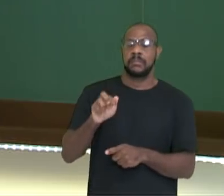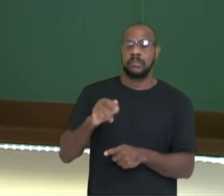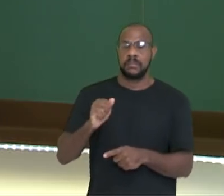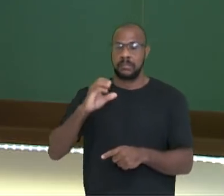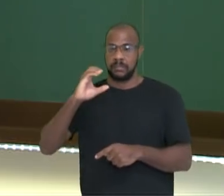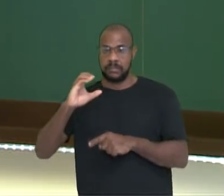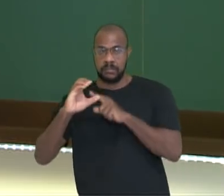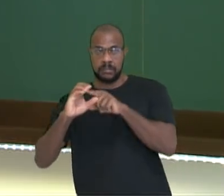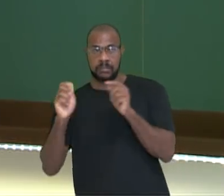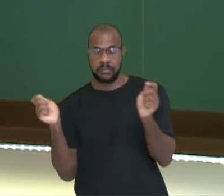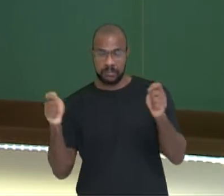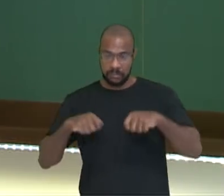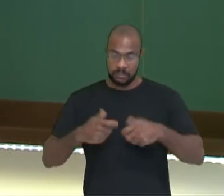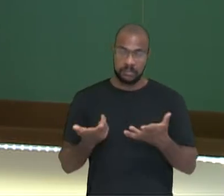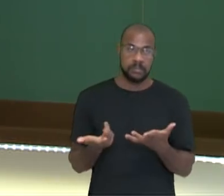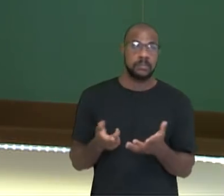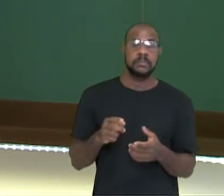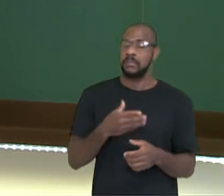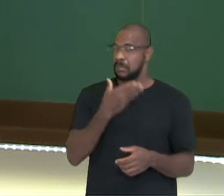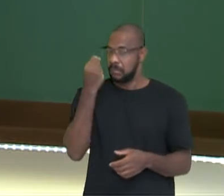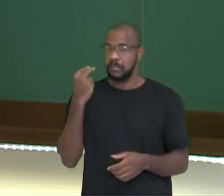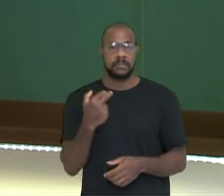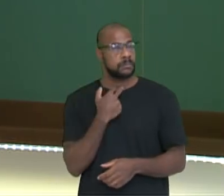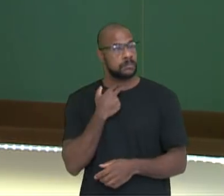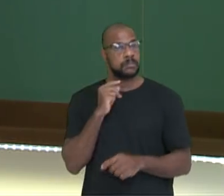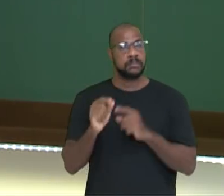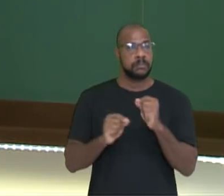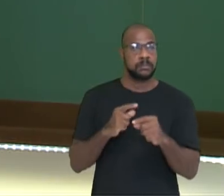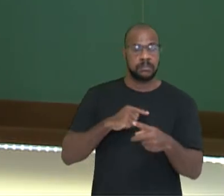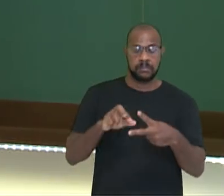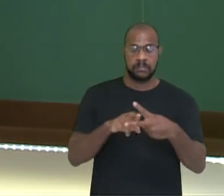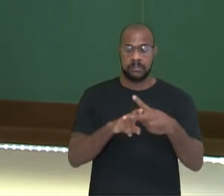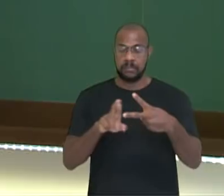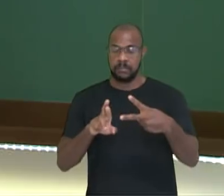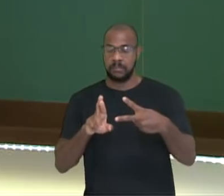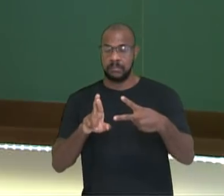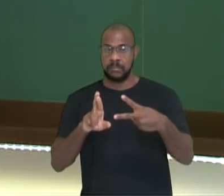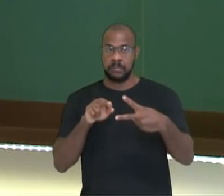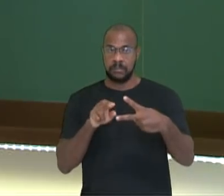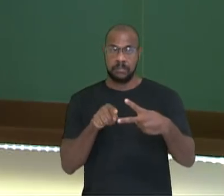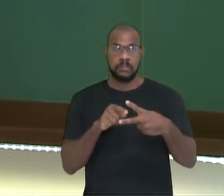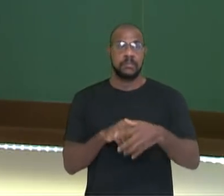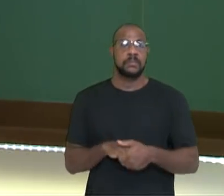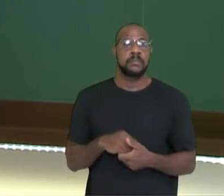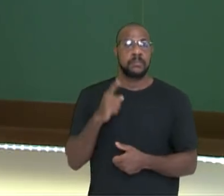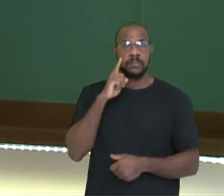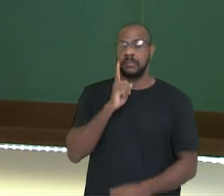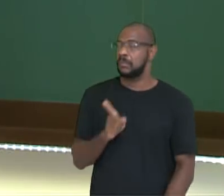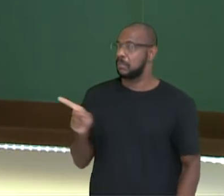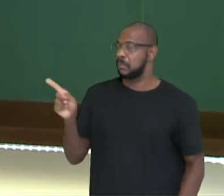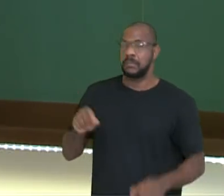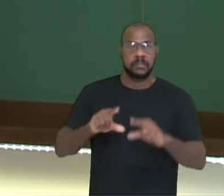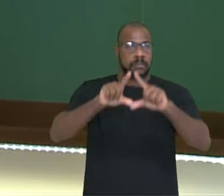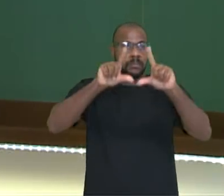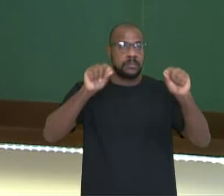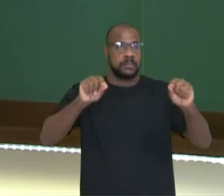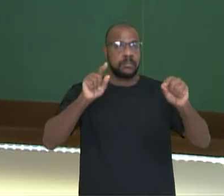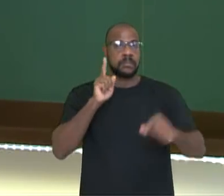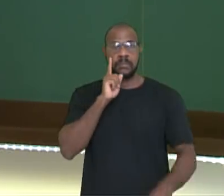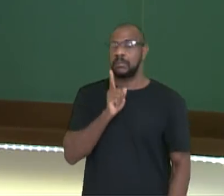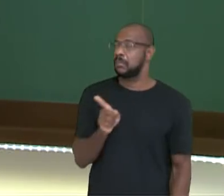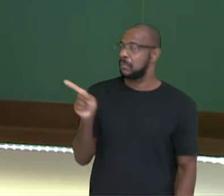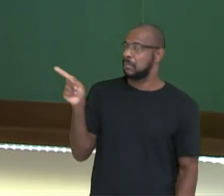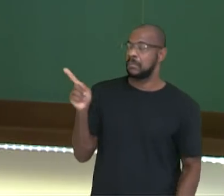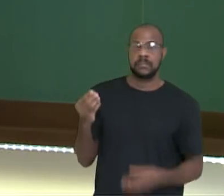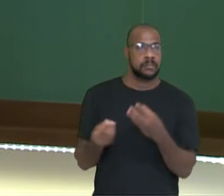peça, mas a princípio você não pode esquecer que ele será dado em radianos, ok? Então, aqui eu deixei indicado para